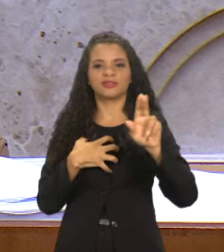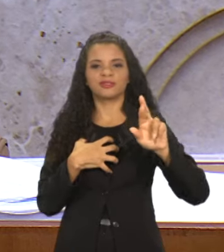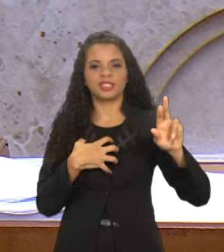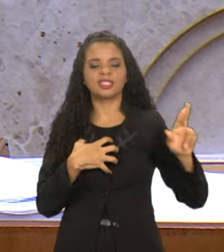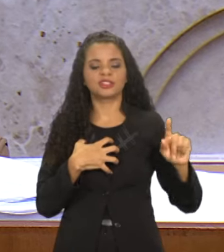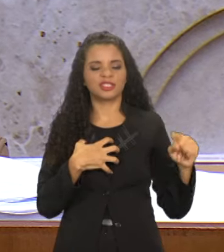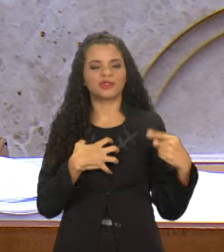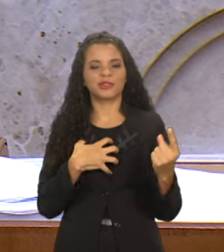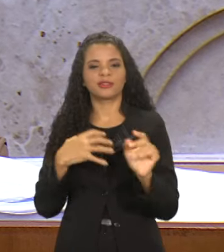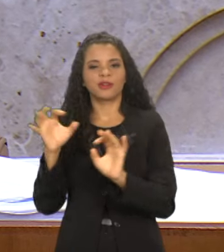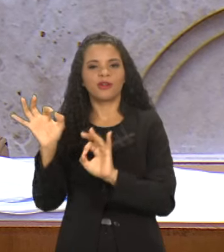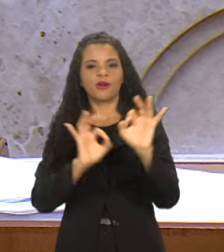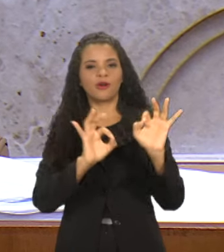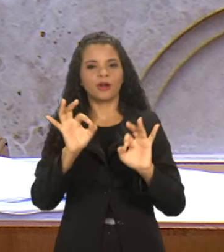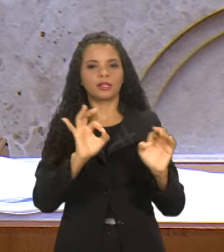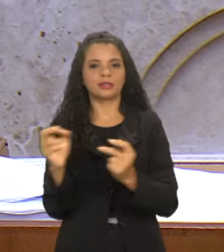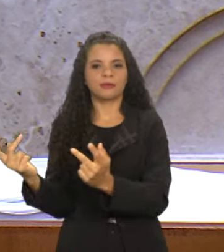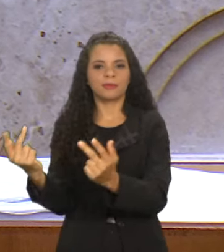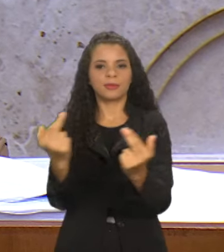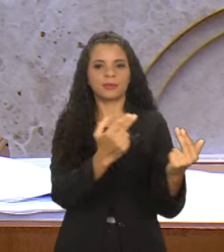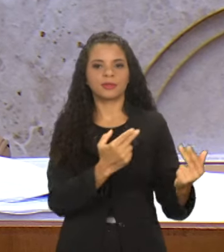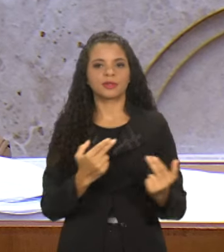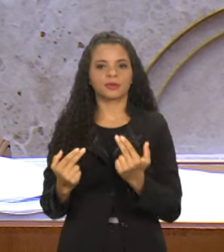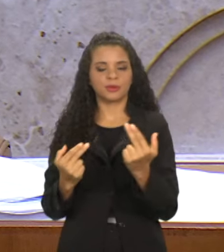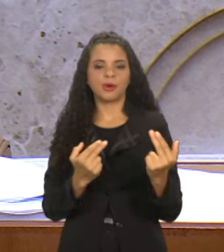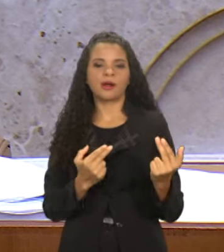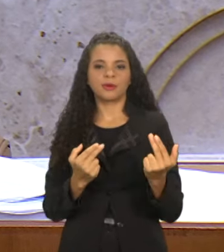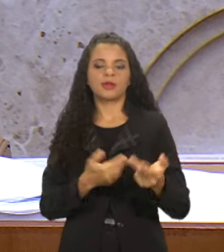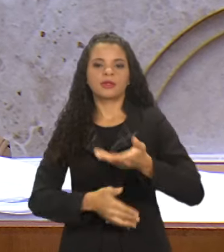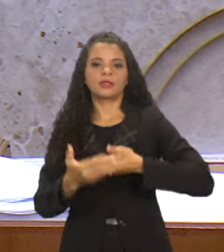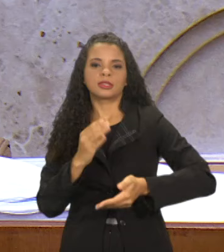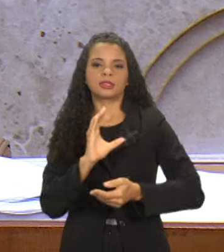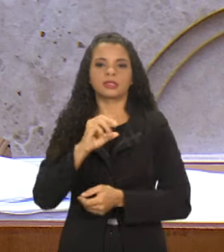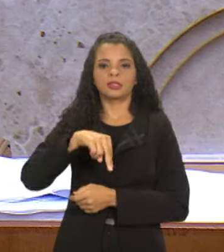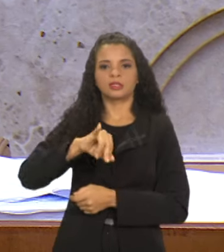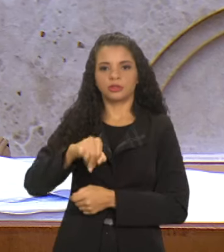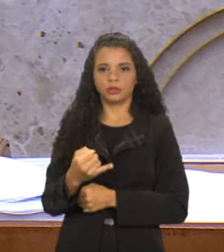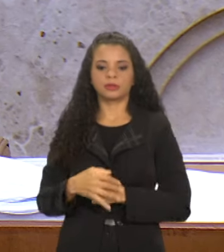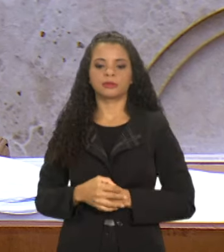arrumada na casa via CNJ. Ministro Zanin, Vossa Excelência está de acordo?